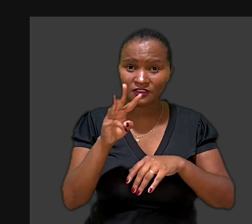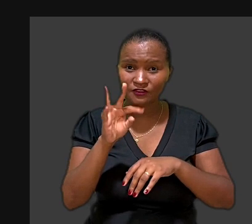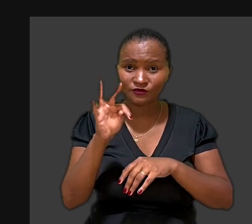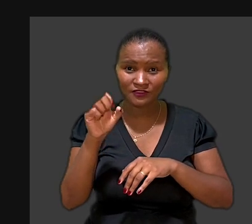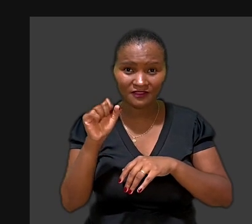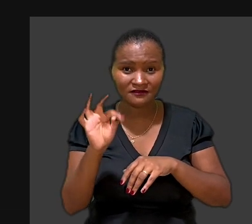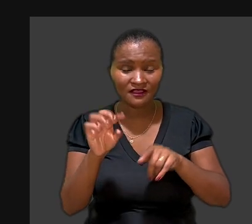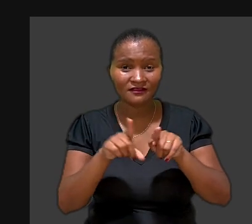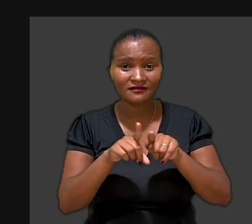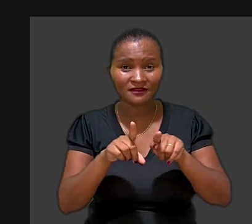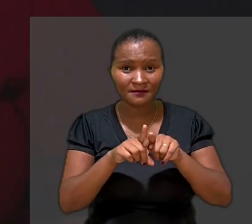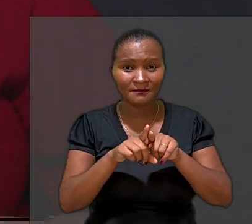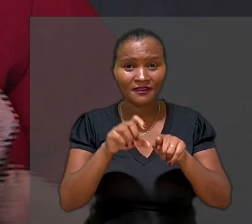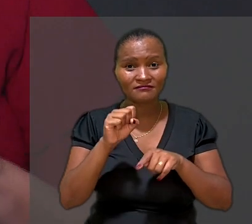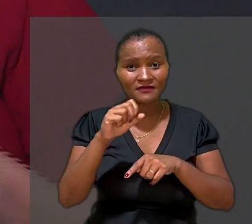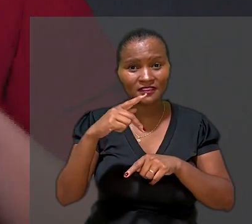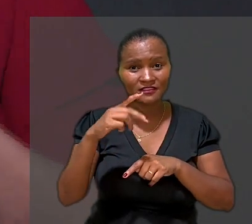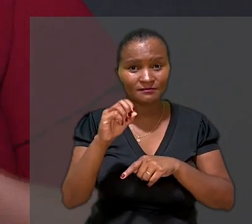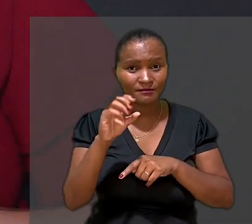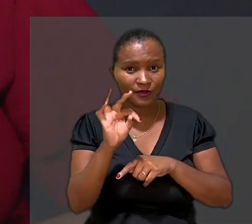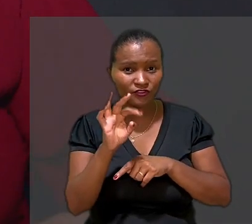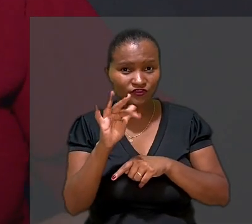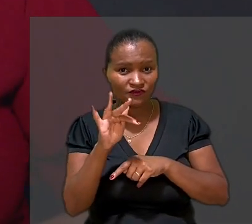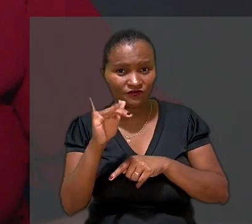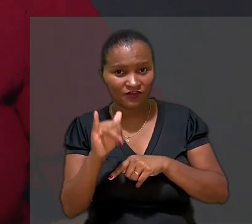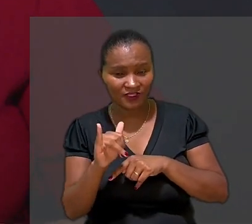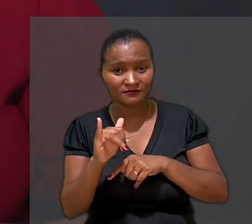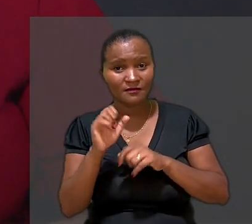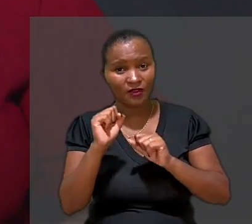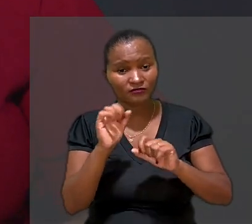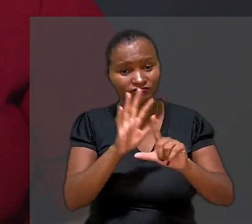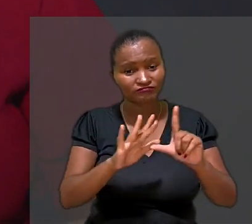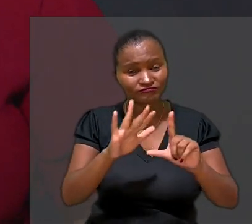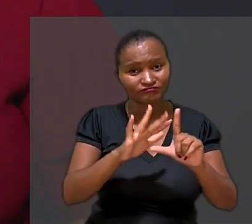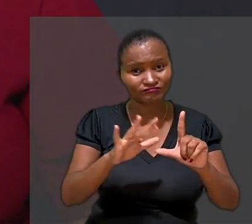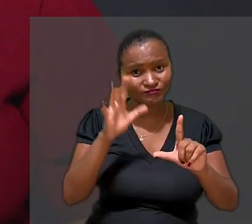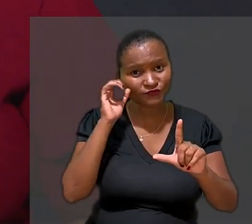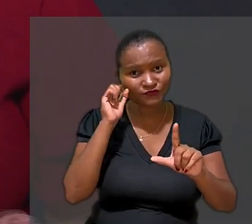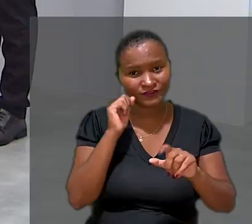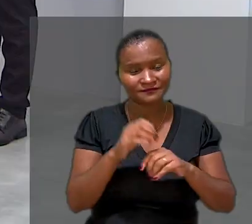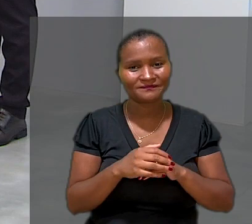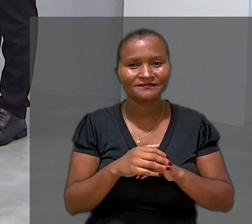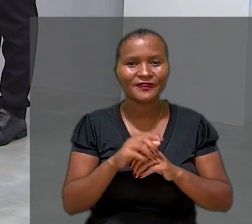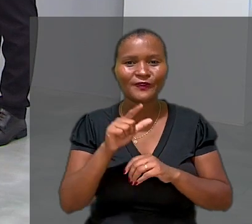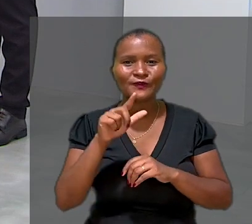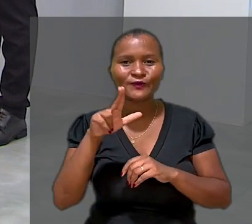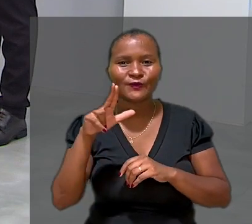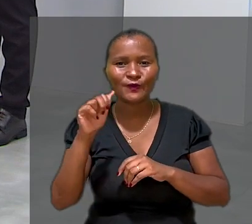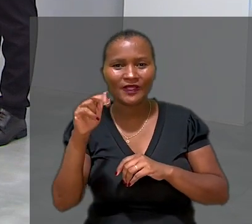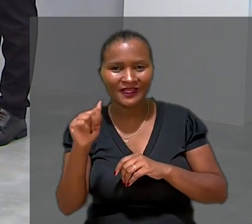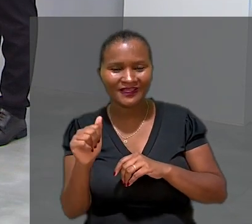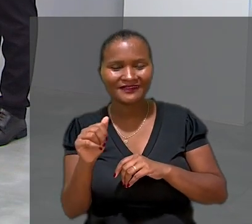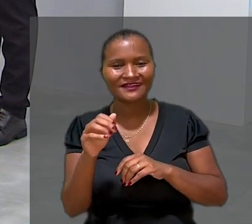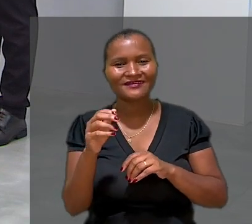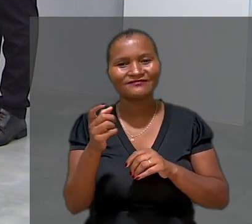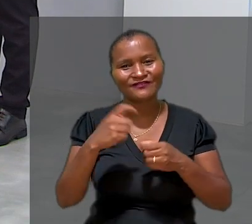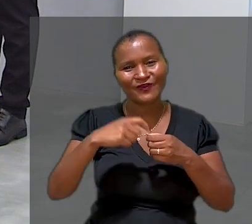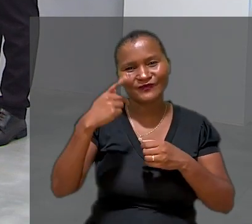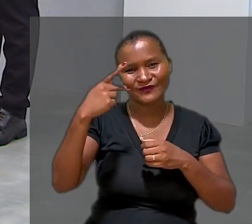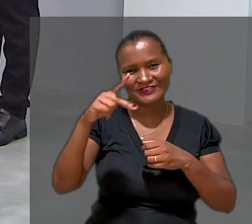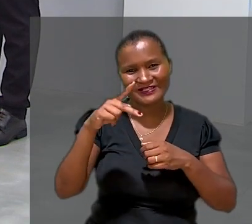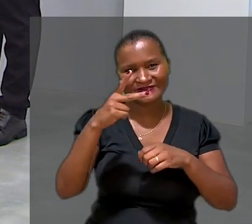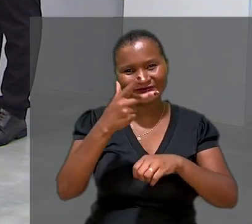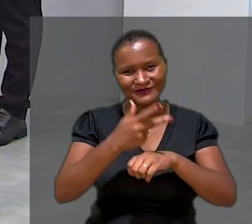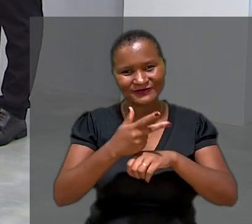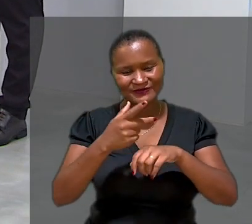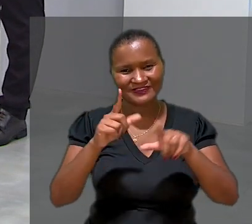do TST e no Spotify. Para ouvir, é só acessar o QR Code que aparece aí na tela. Luana, Anderson, volto com vocês aí no estúdio